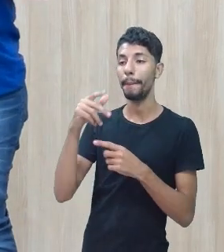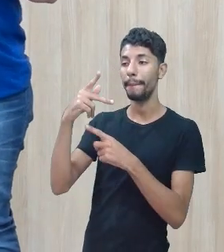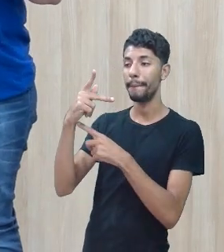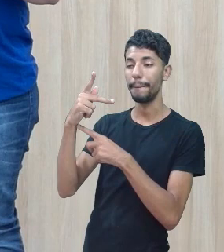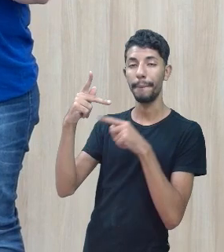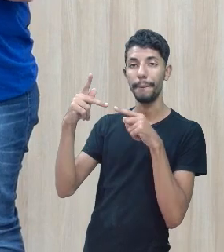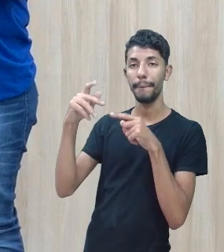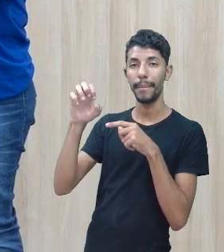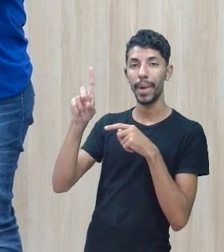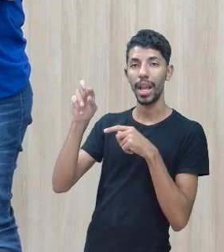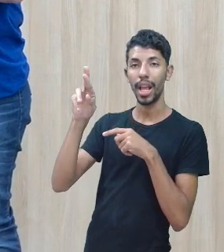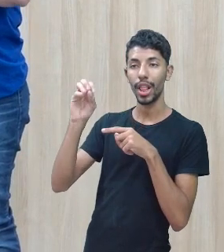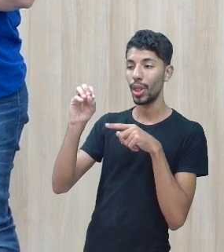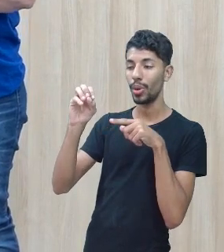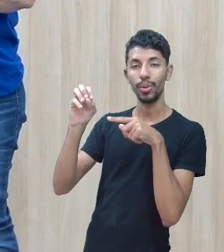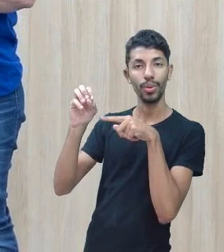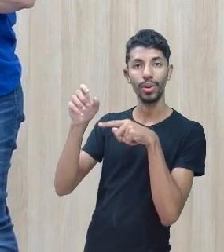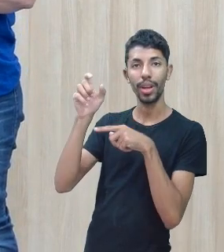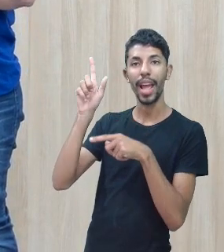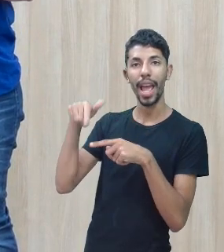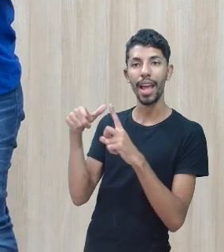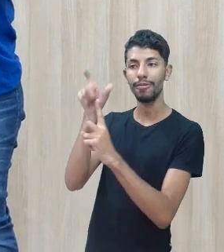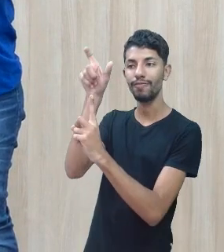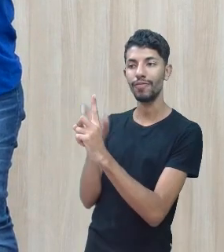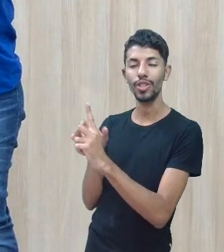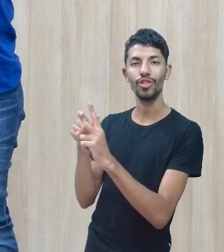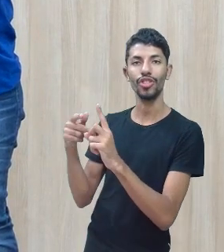e tem vários